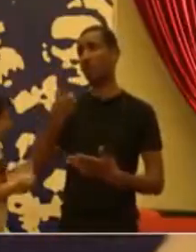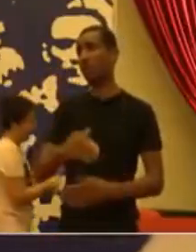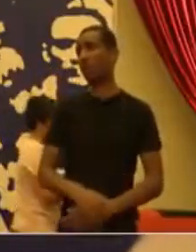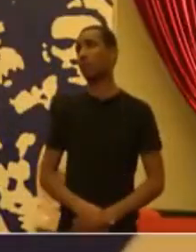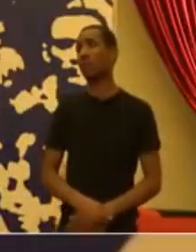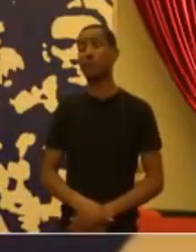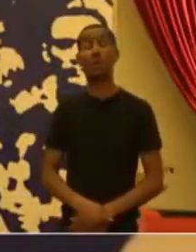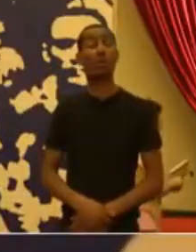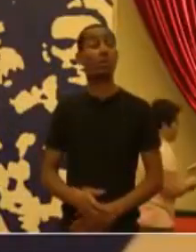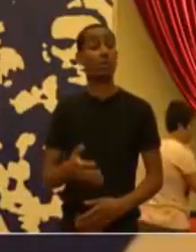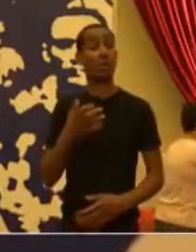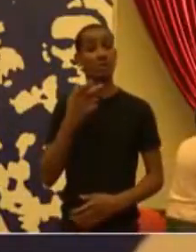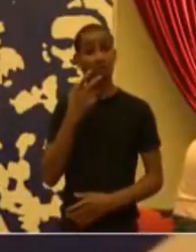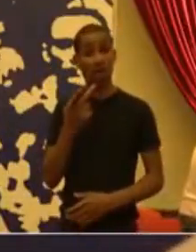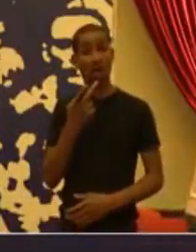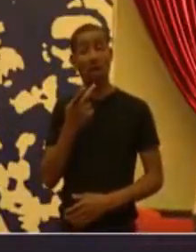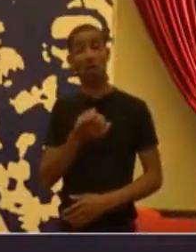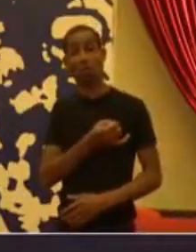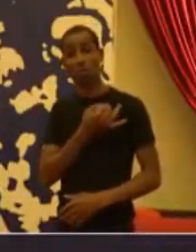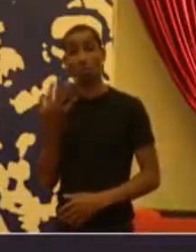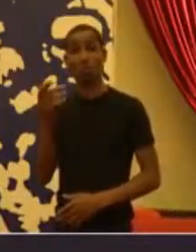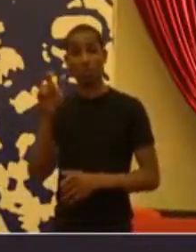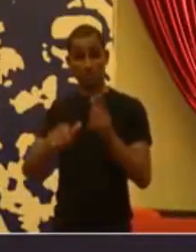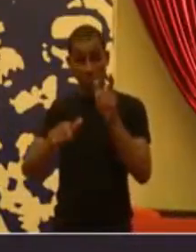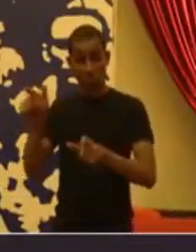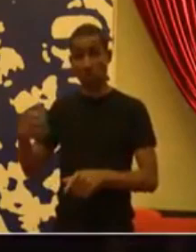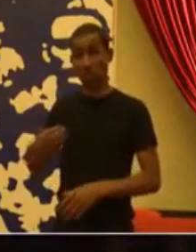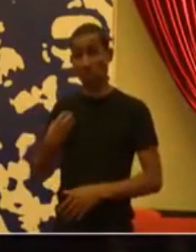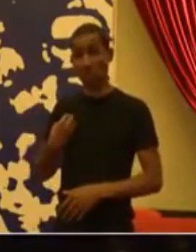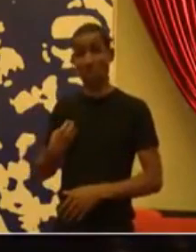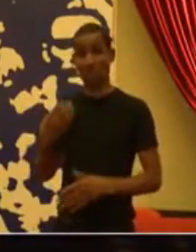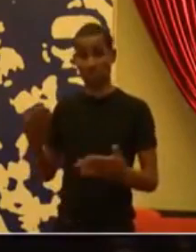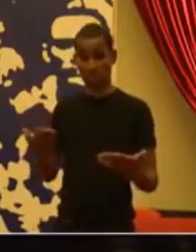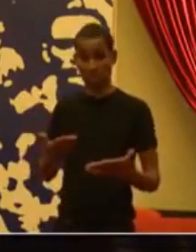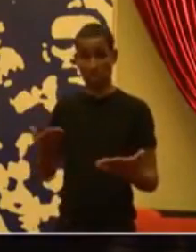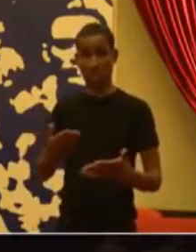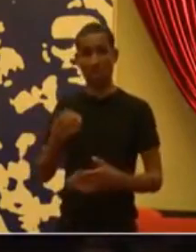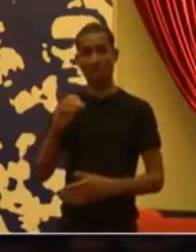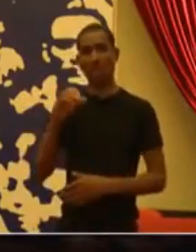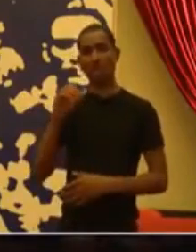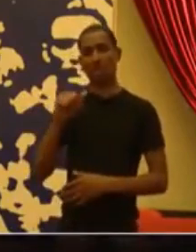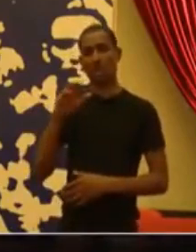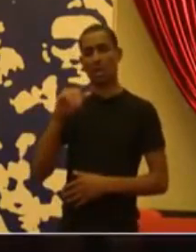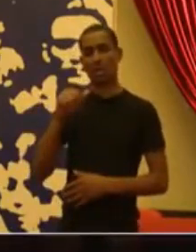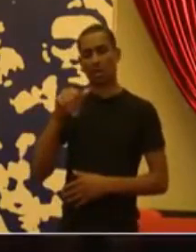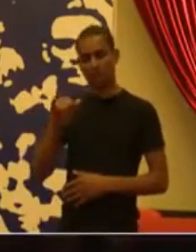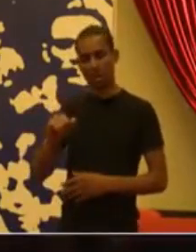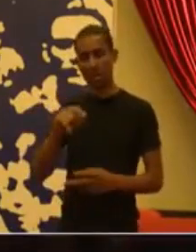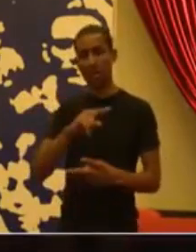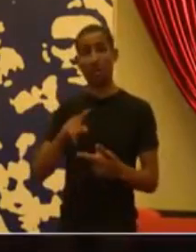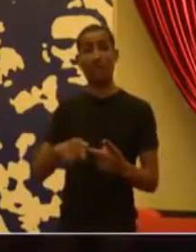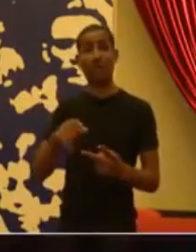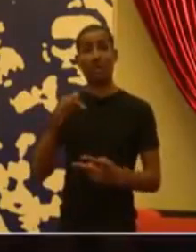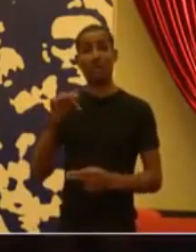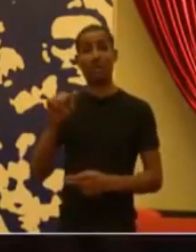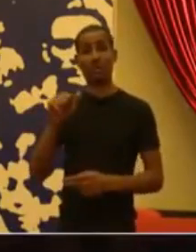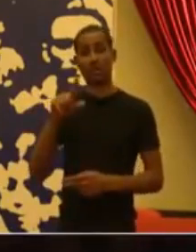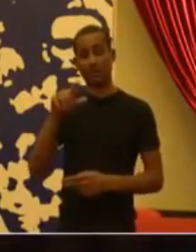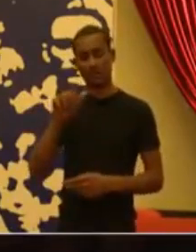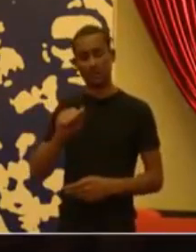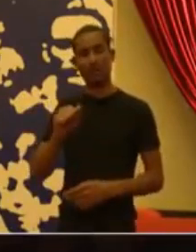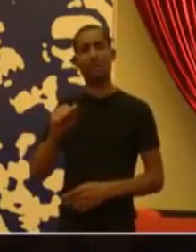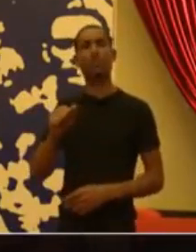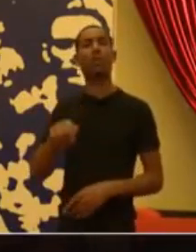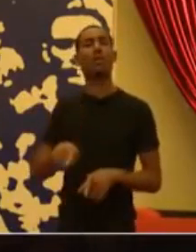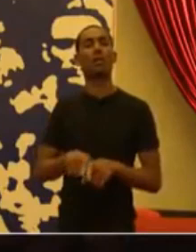Gente, eu queria registrar aqui algumas das pessoas que estão aqui. O Cacai, o Fernando Moraes, a Maria Aparecida Aquino, o Irã do